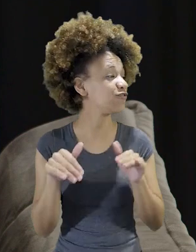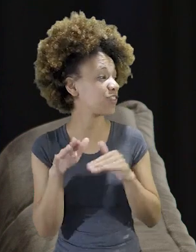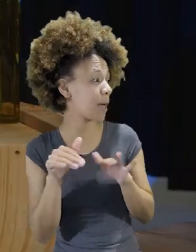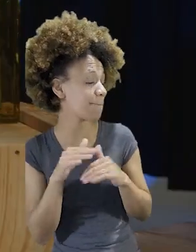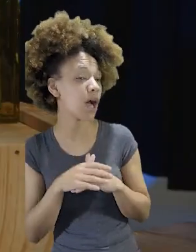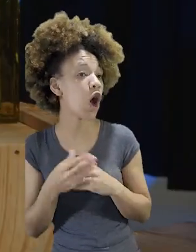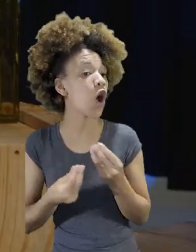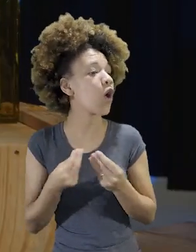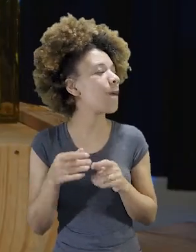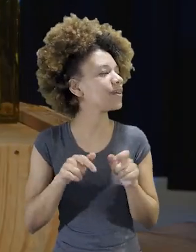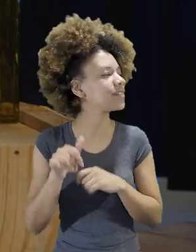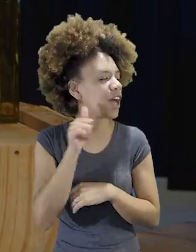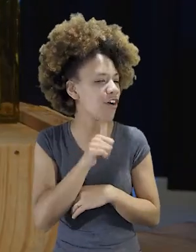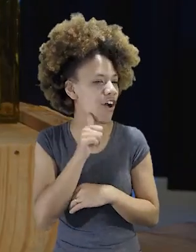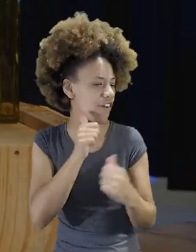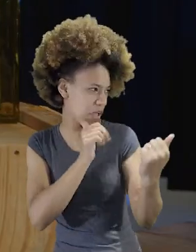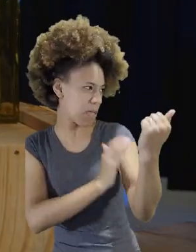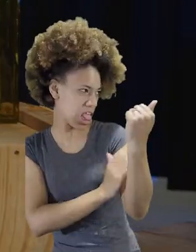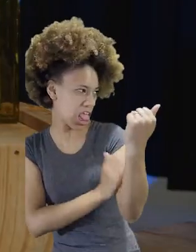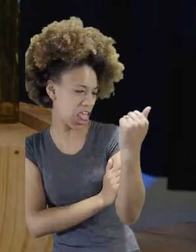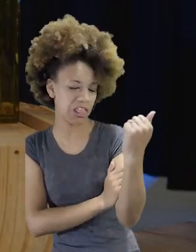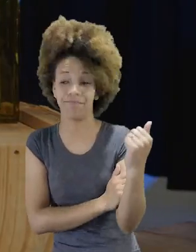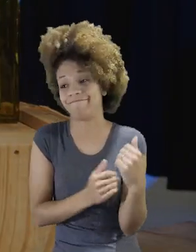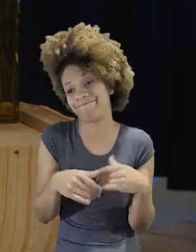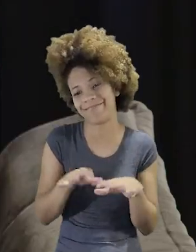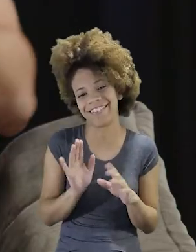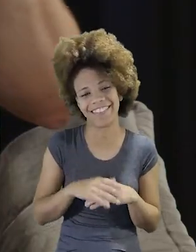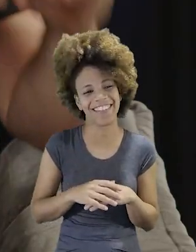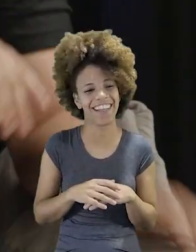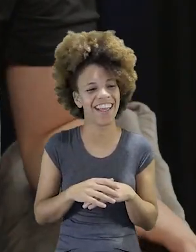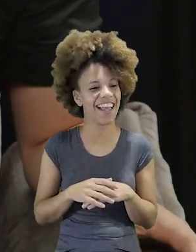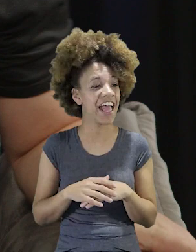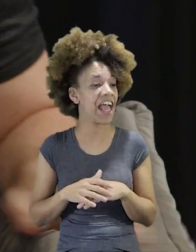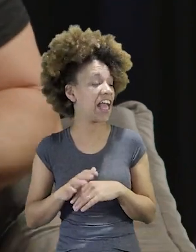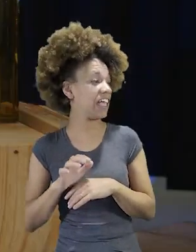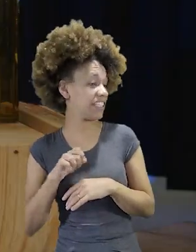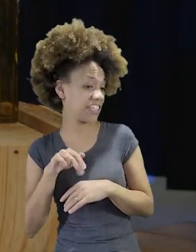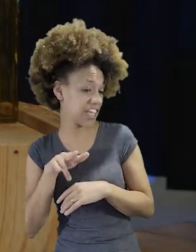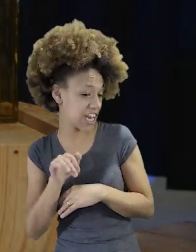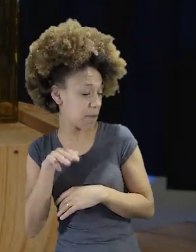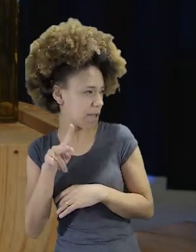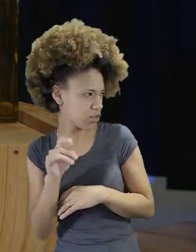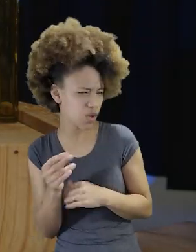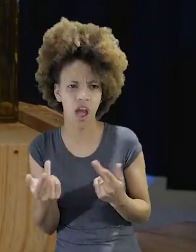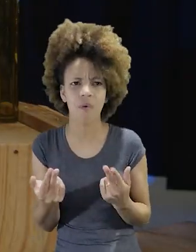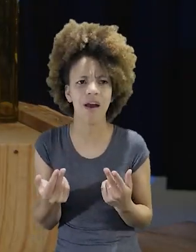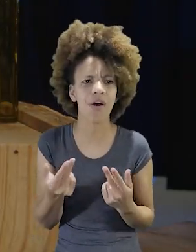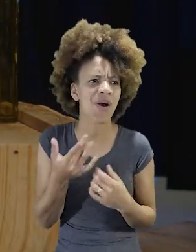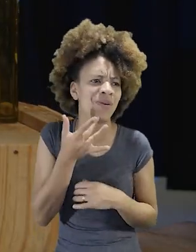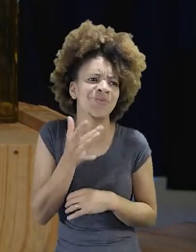a galera chama né de como é que as meninas chamam de feminista né é isso quem é esquerda ou macho